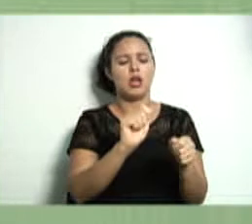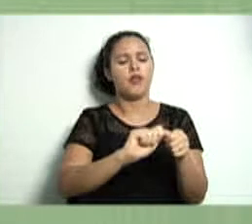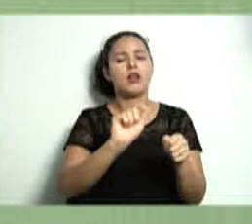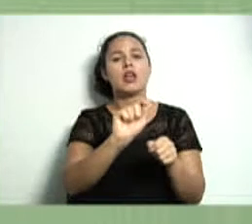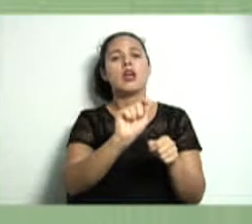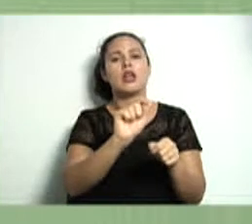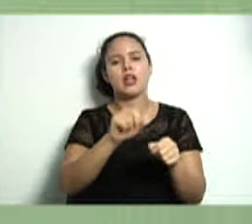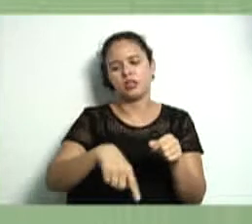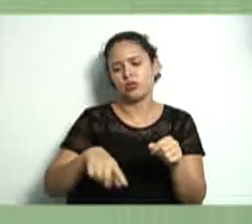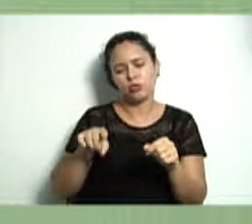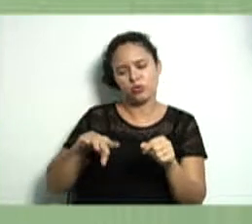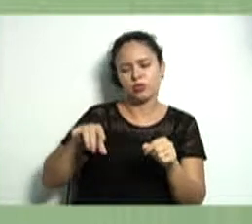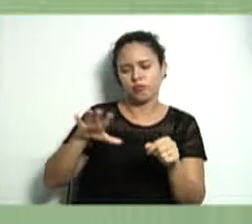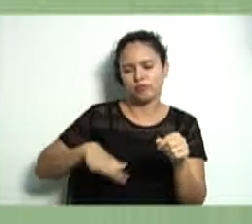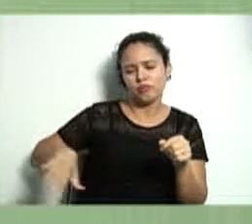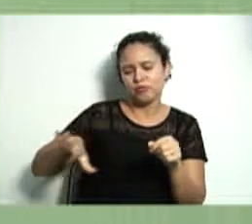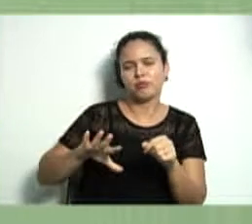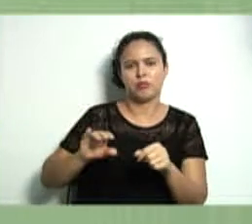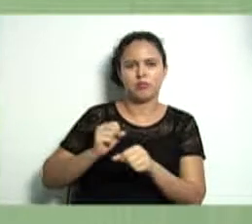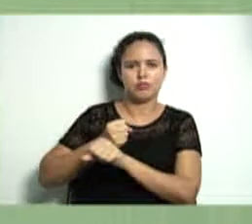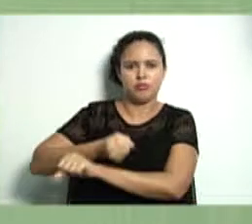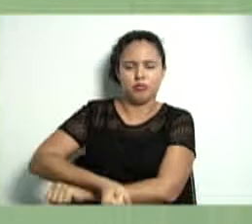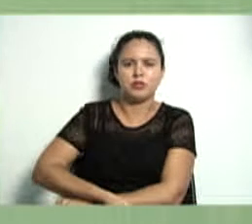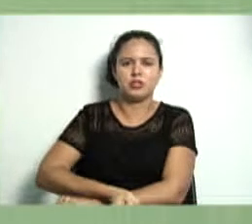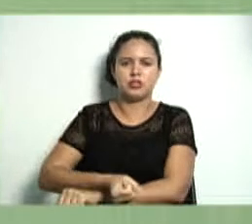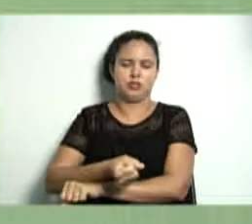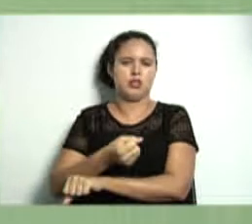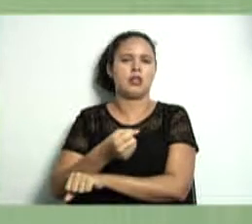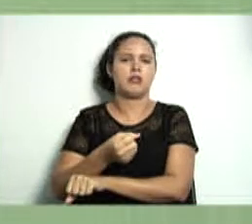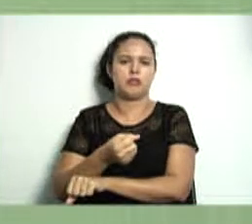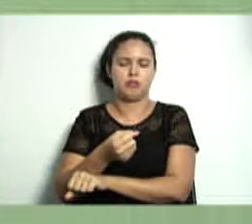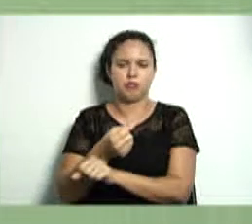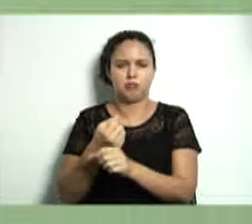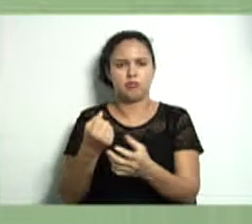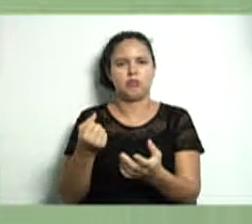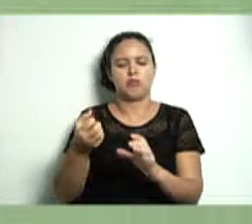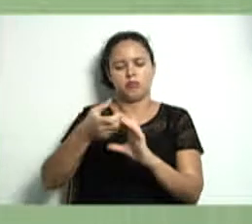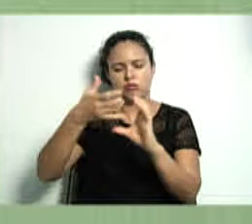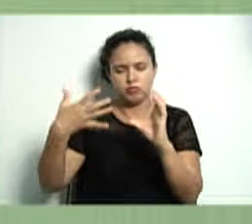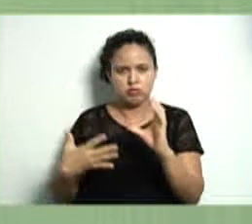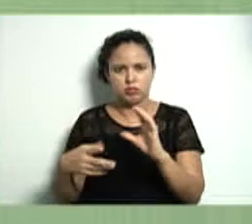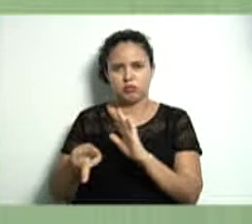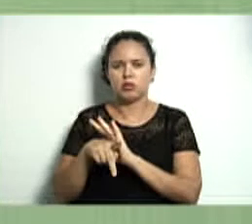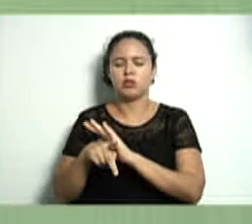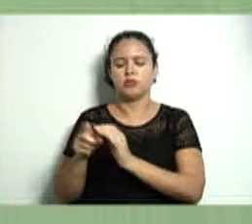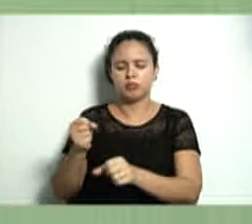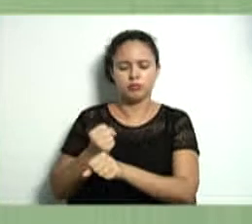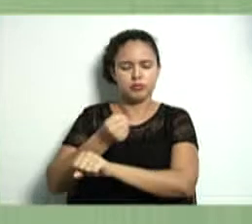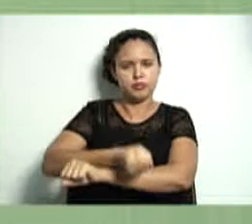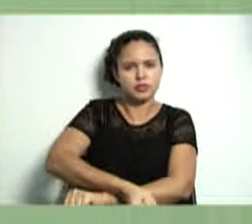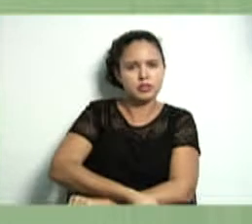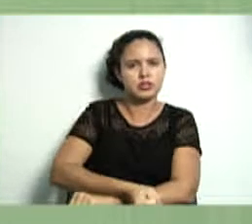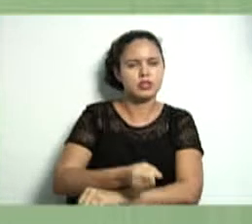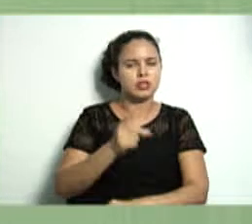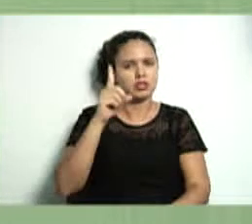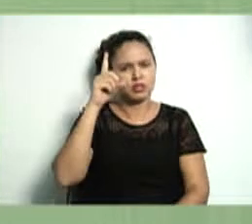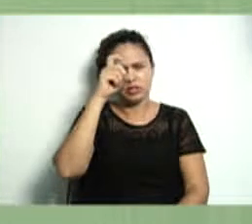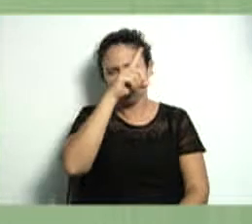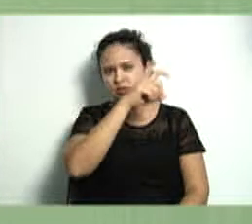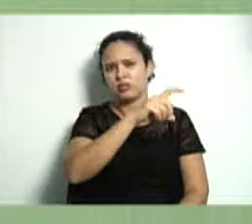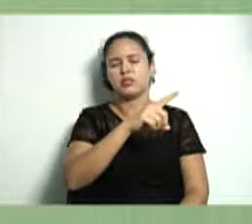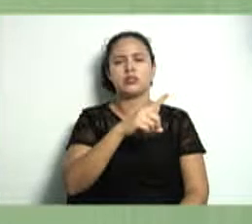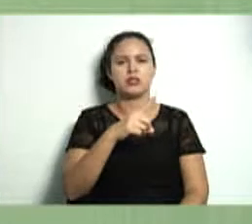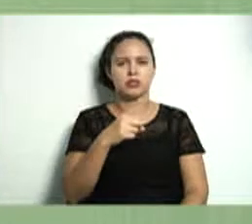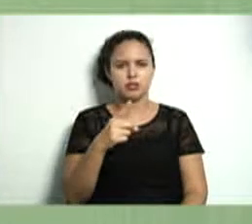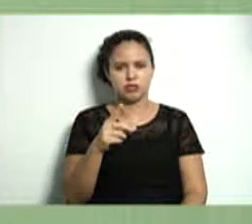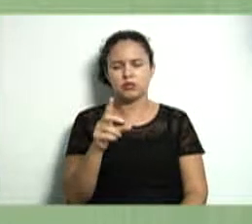pelos escravos, né, e com todas aquelas características de escravidão que eu acho que vocês já estudaram